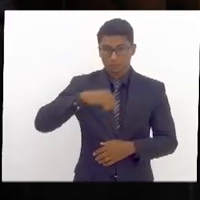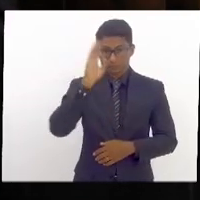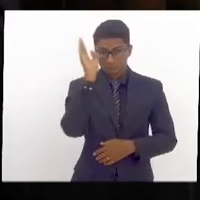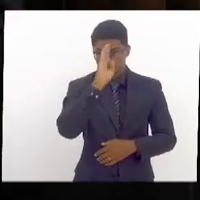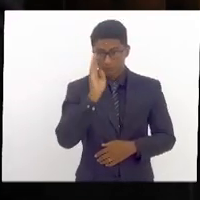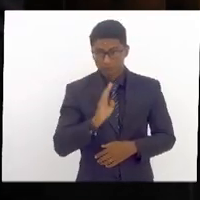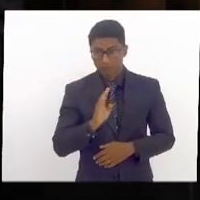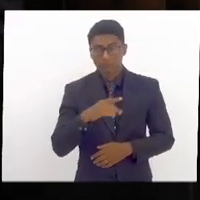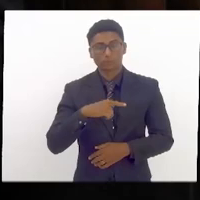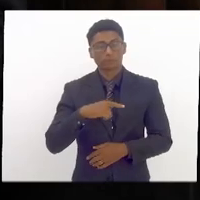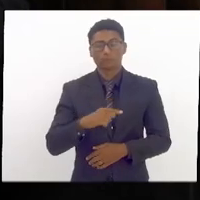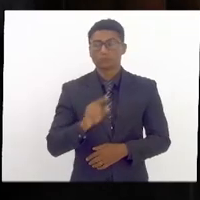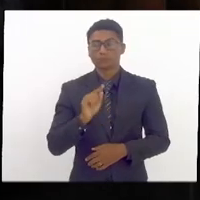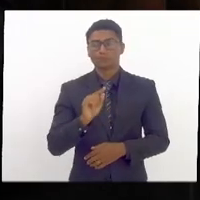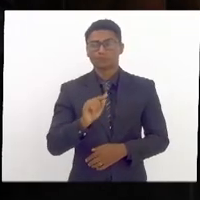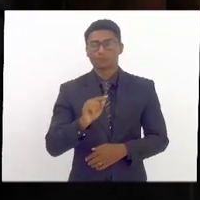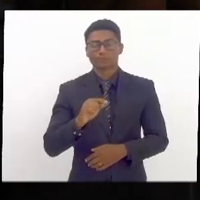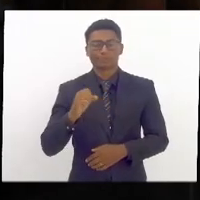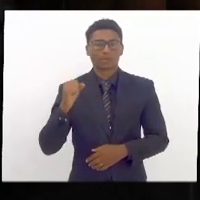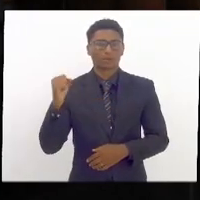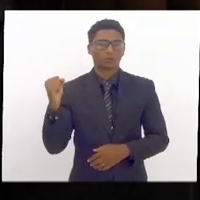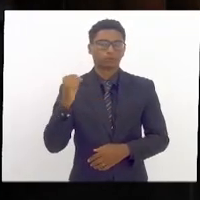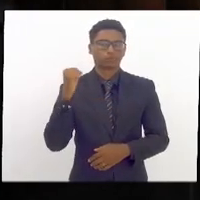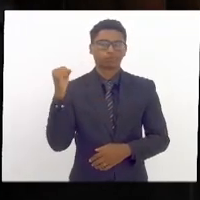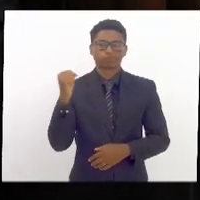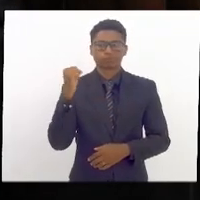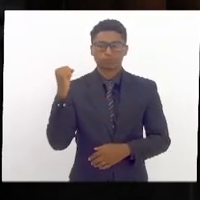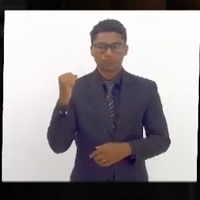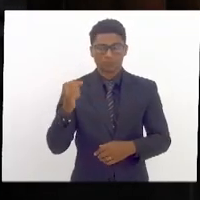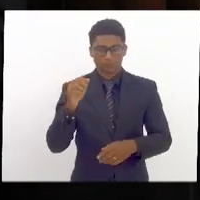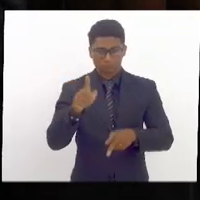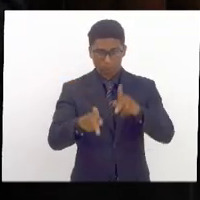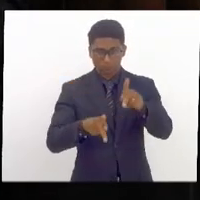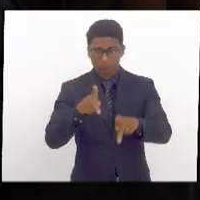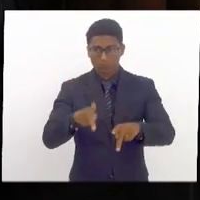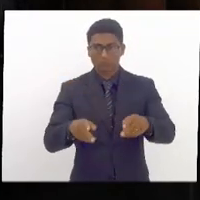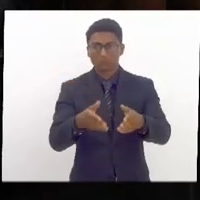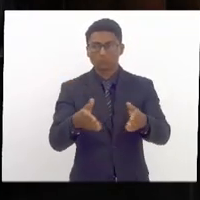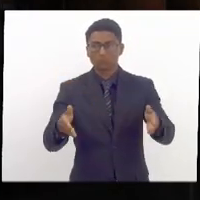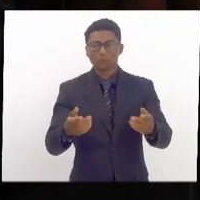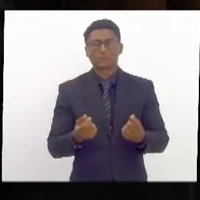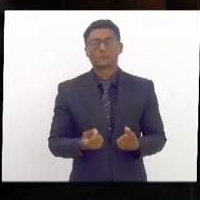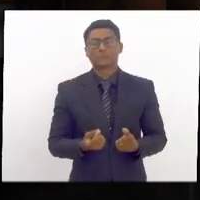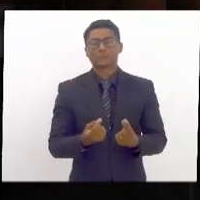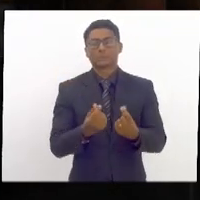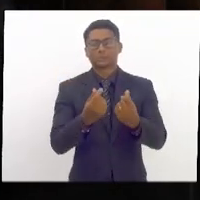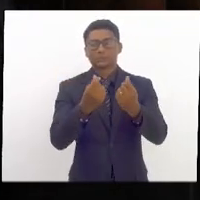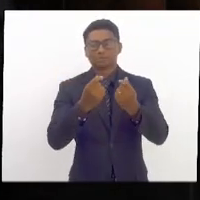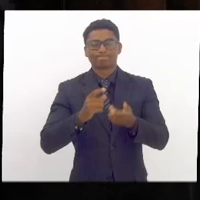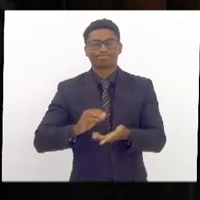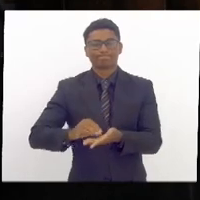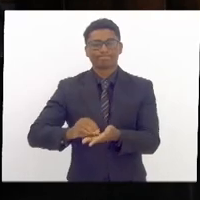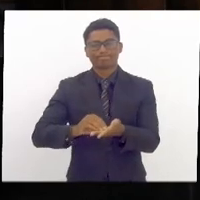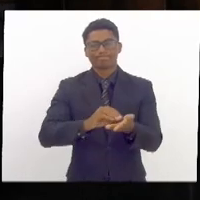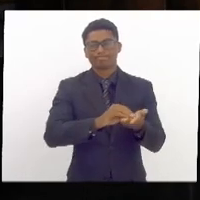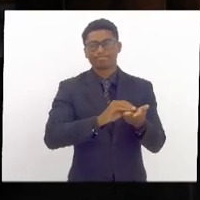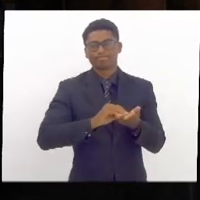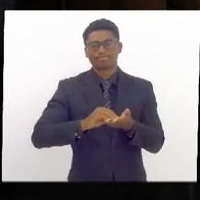e grave de empobrecimento da população, aumento, Renata, da miséria, da pobreza,